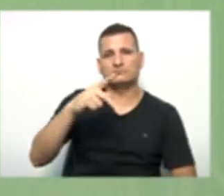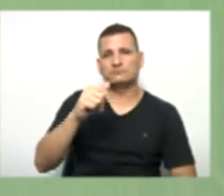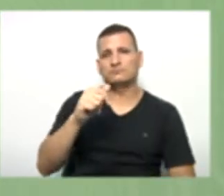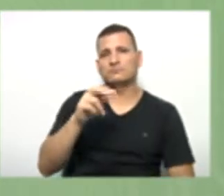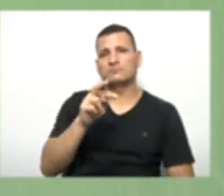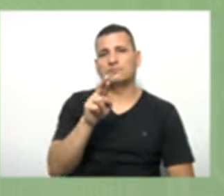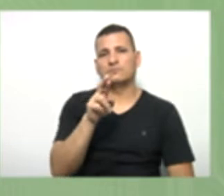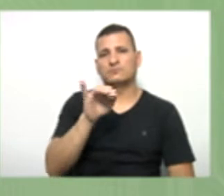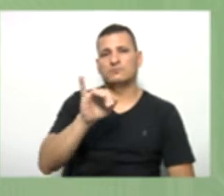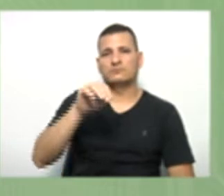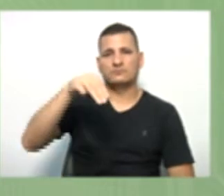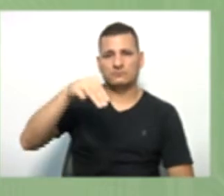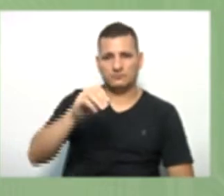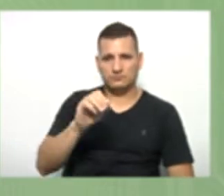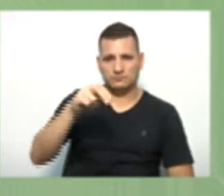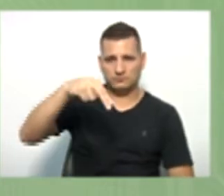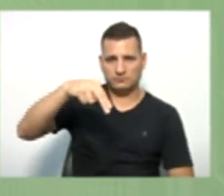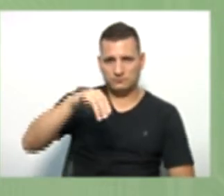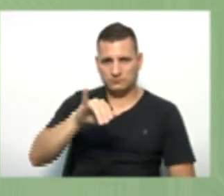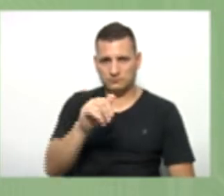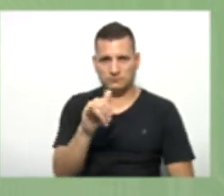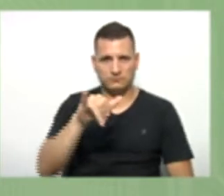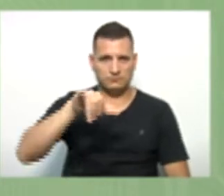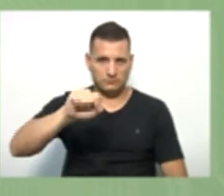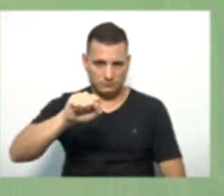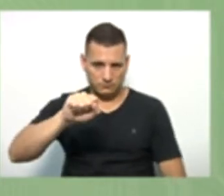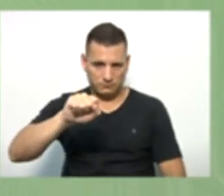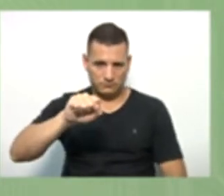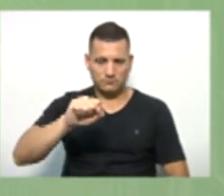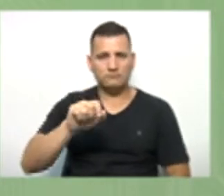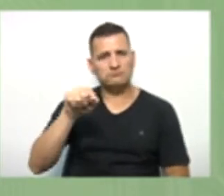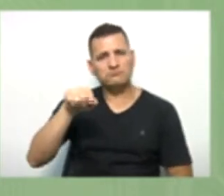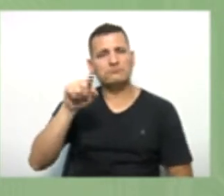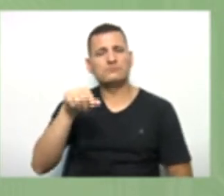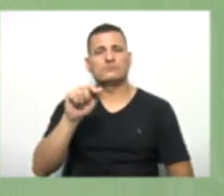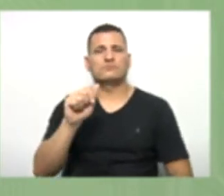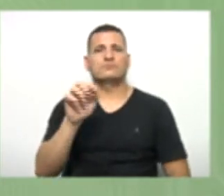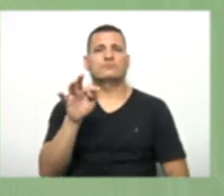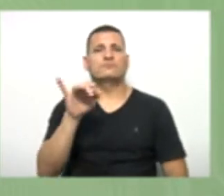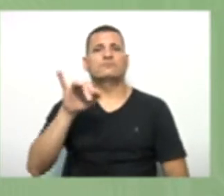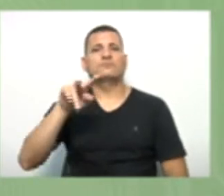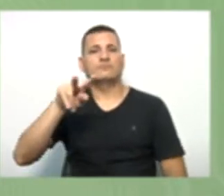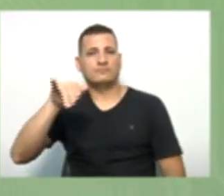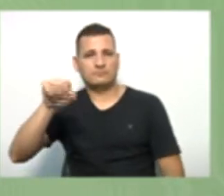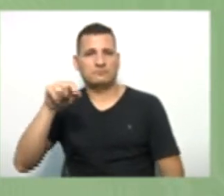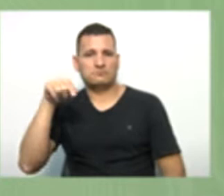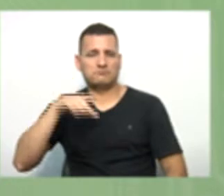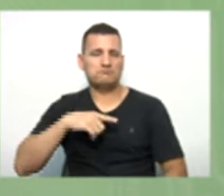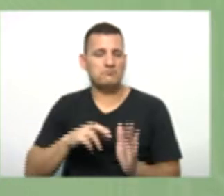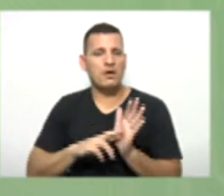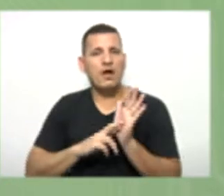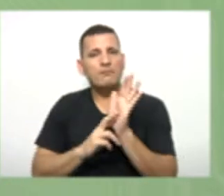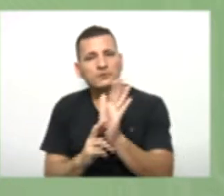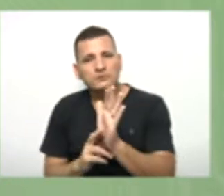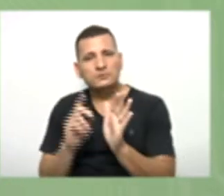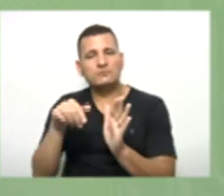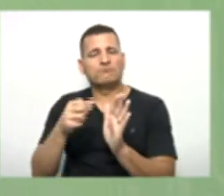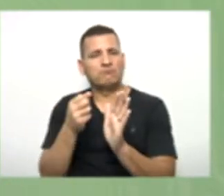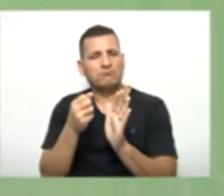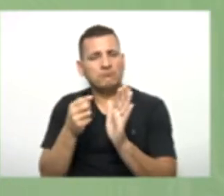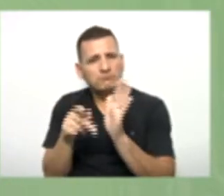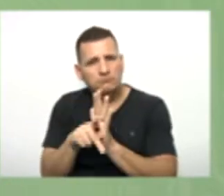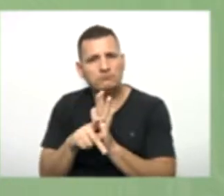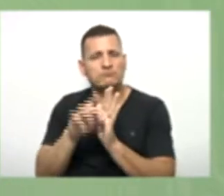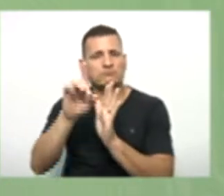patrimoniais, que são as ativas, que representam bens, direitos, e as passivas,